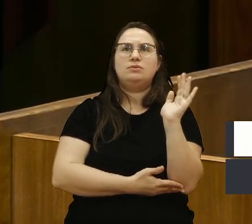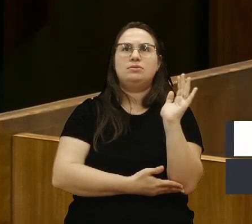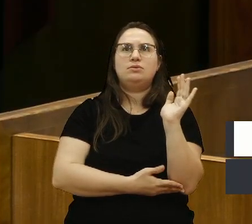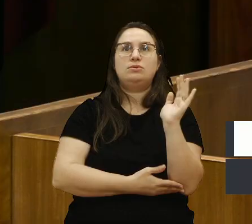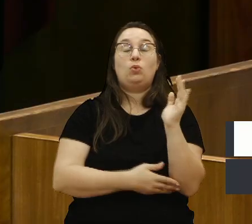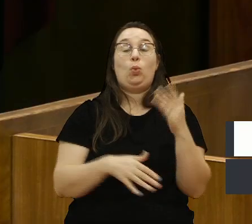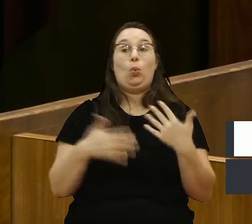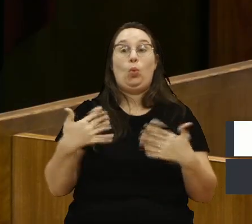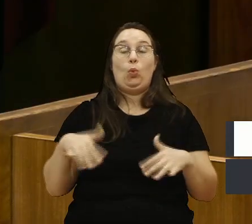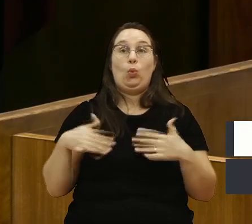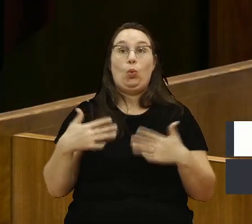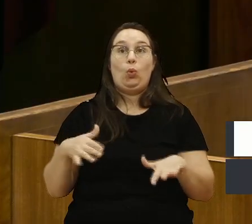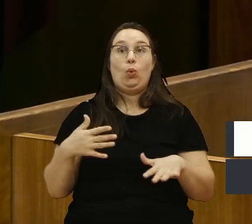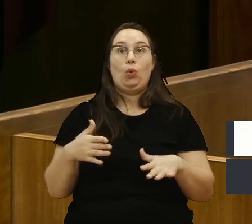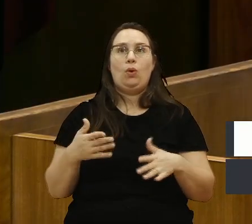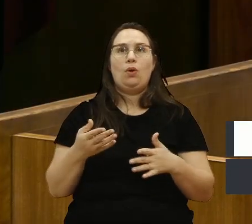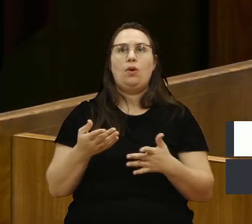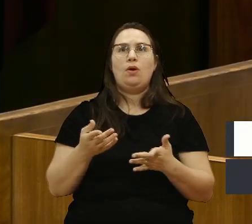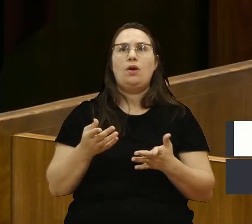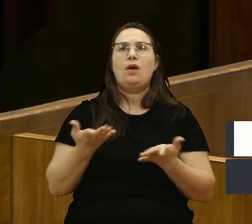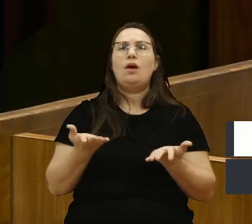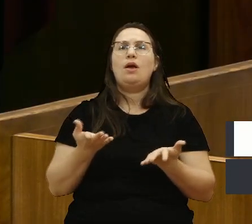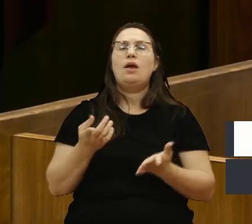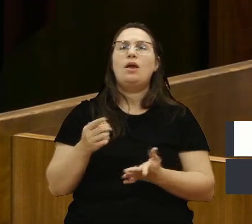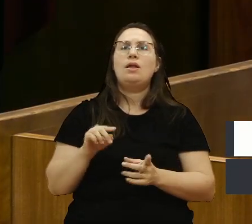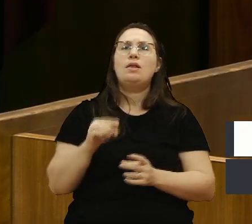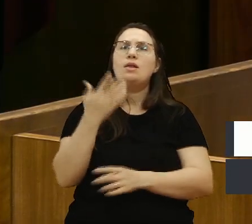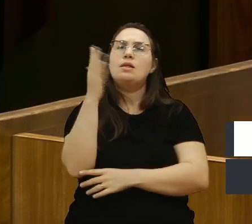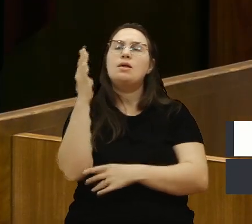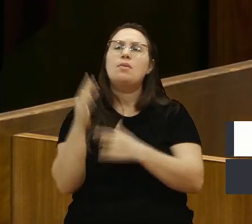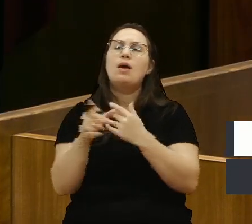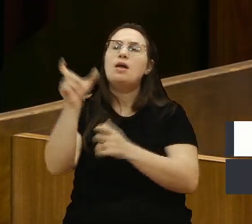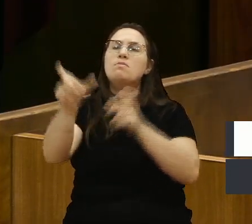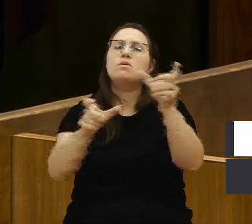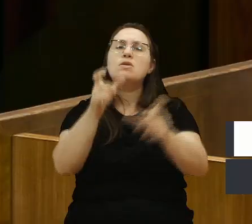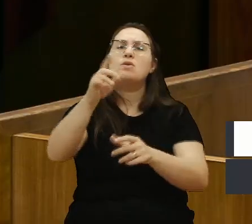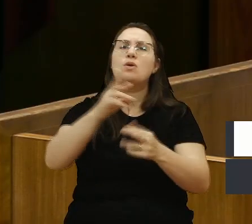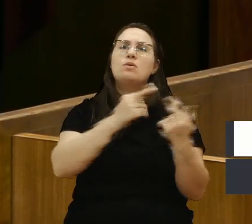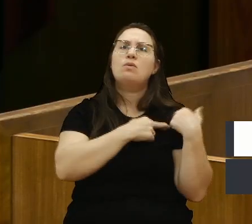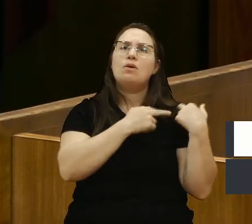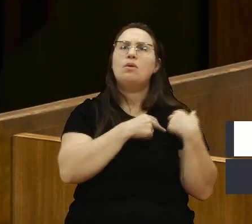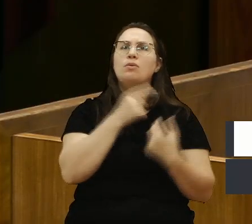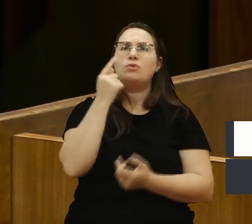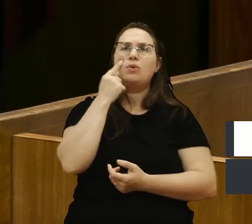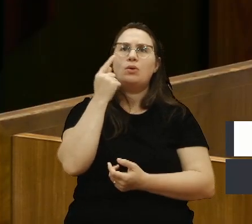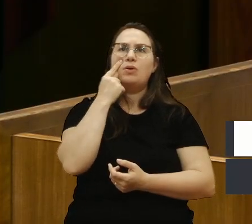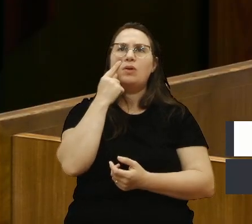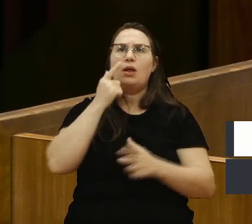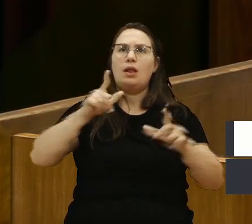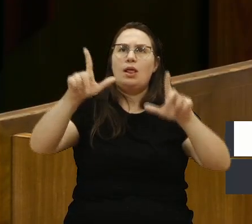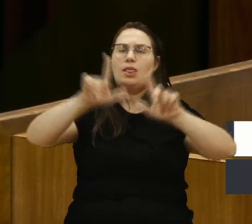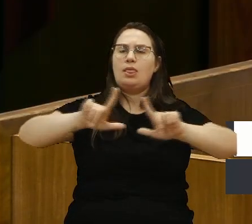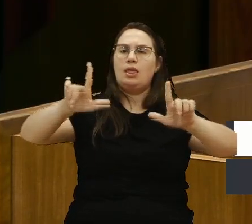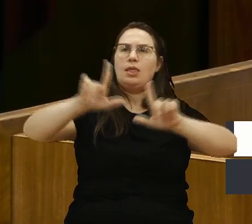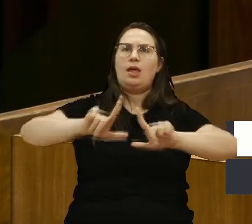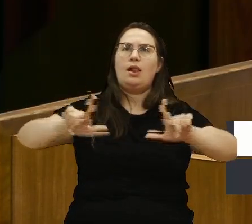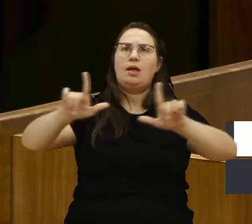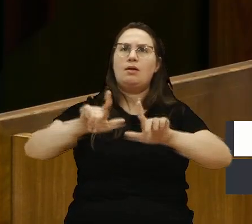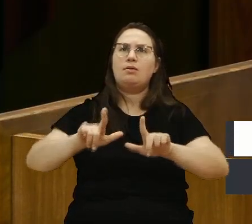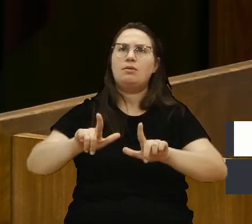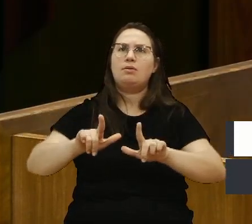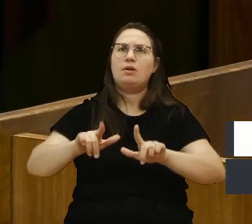Pois é. Agora, será que esses ambientoloides aí, eles poderiam dar uma olhada no que tem na tela aí?